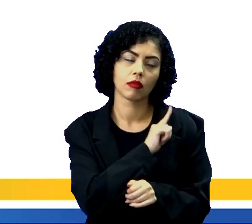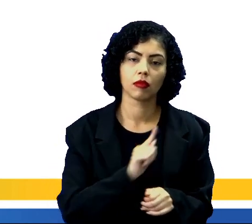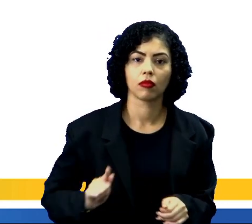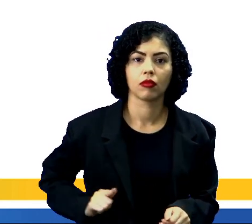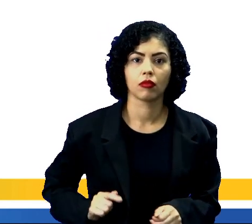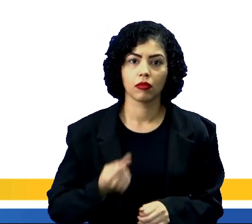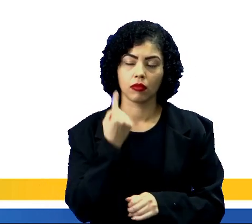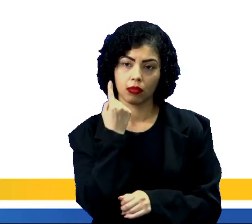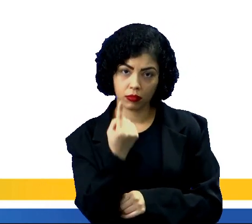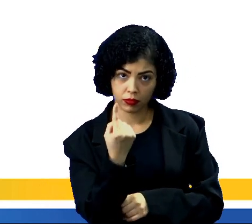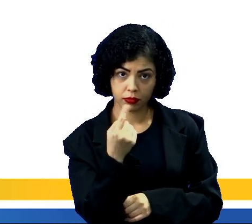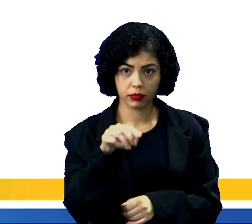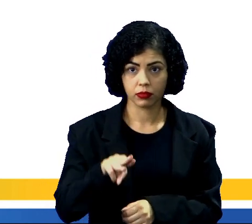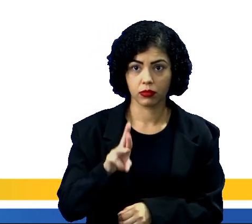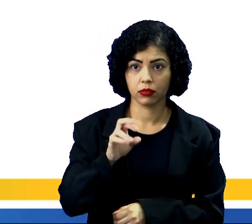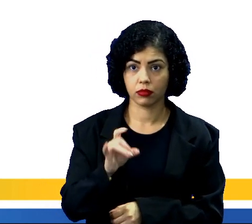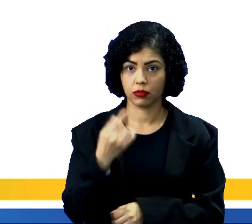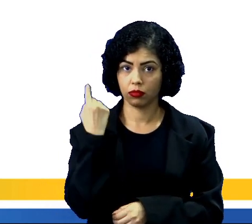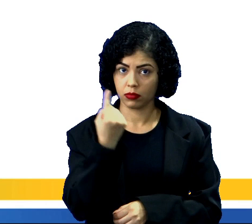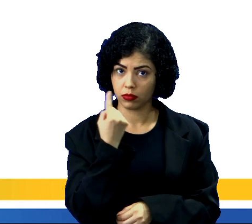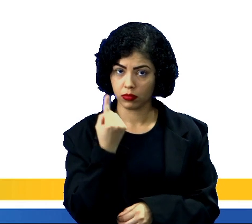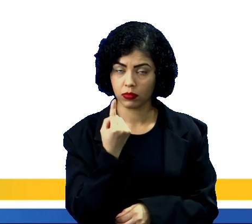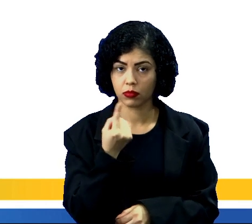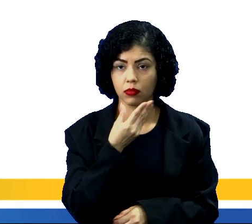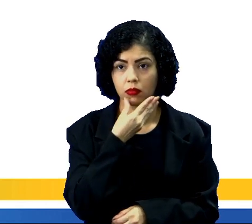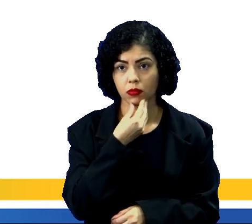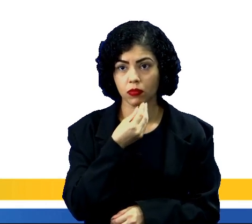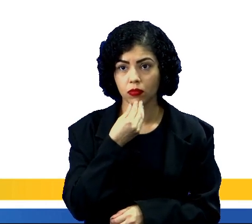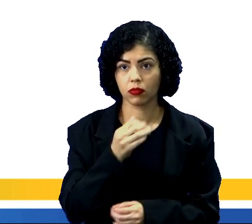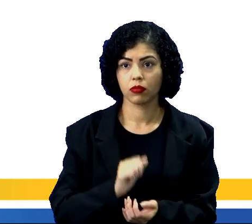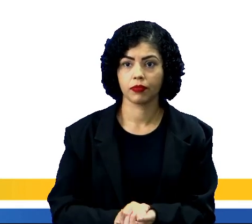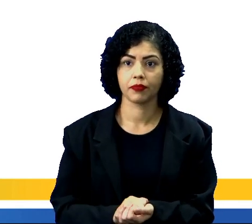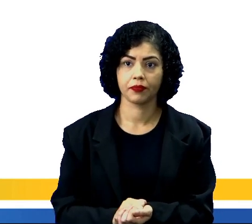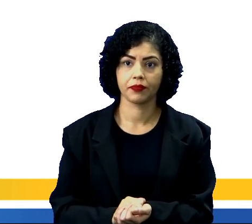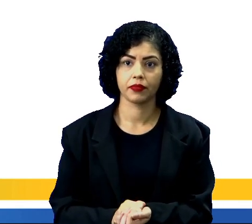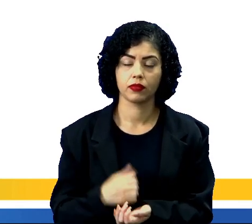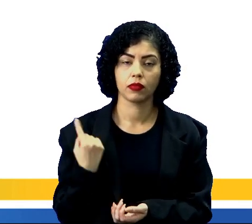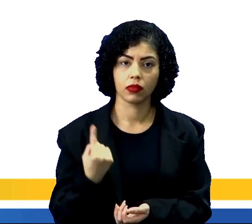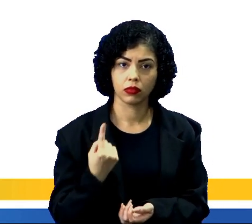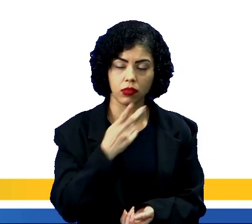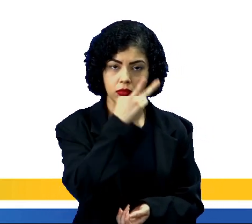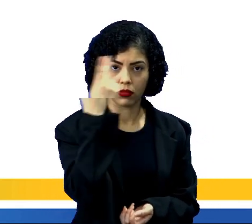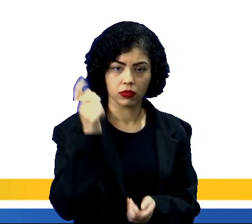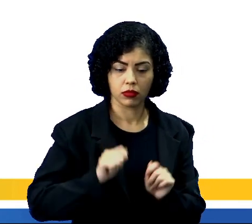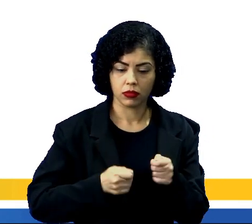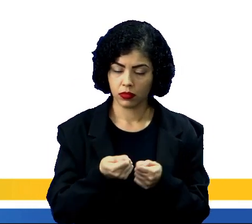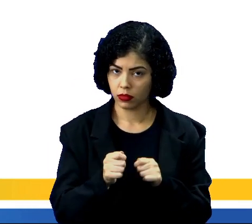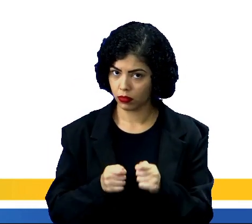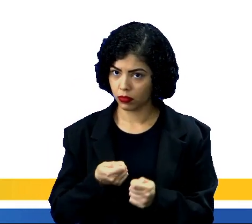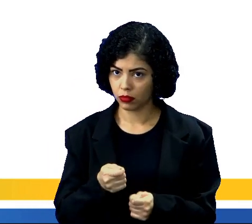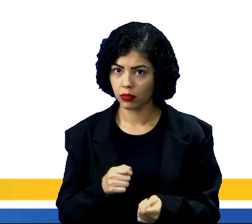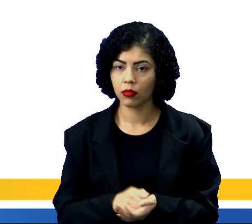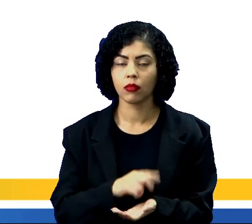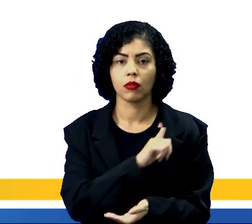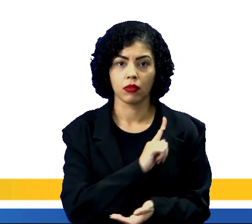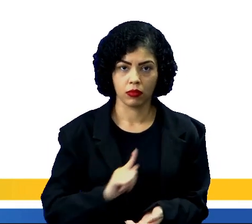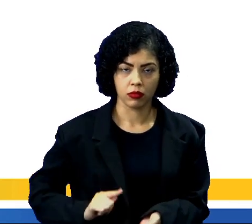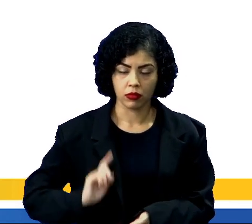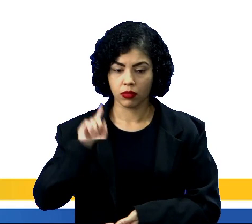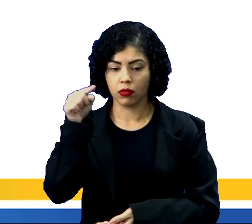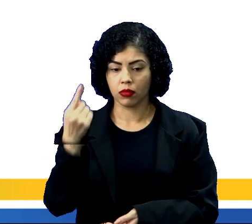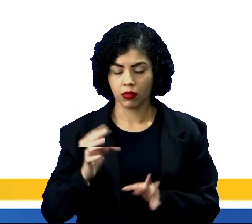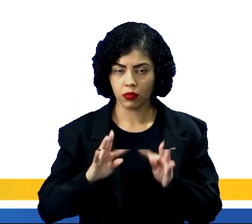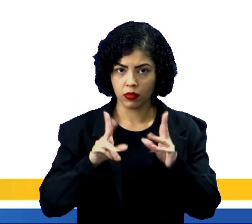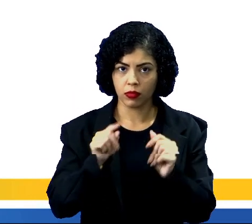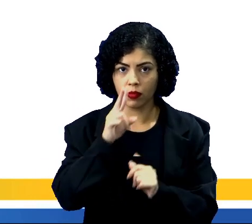governo em que um monarca, ou seja, há uma única pessoa no comando, no governo, aquela que